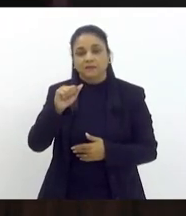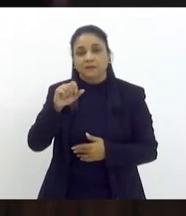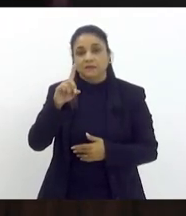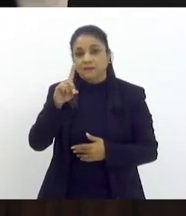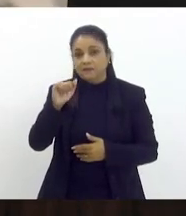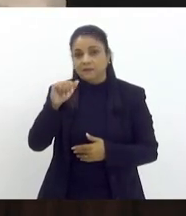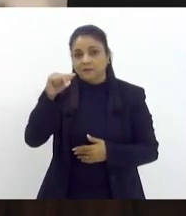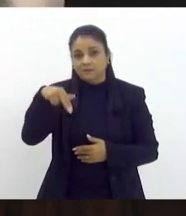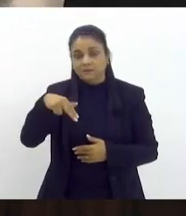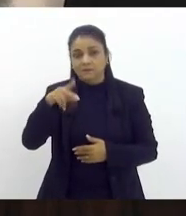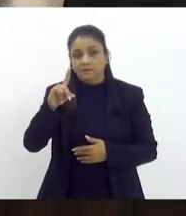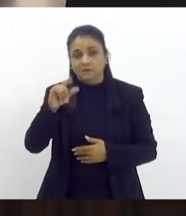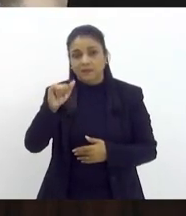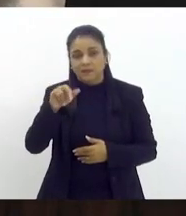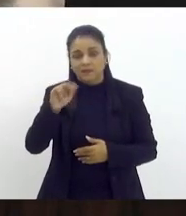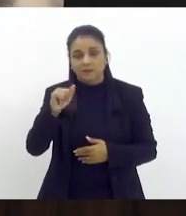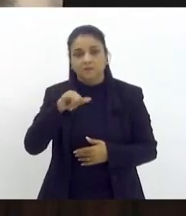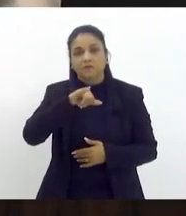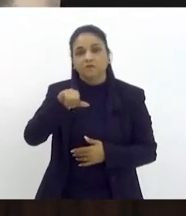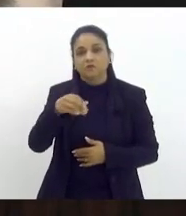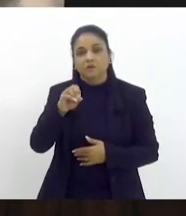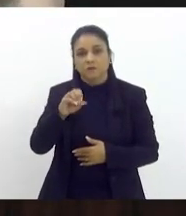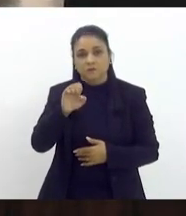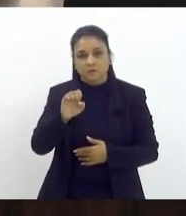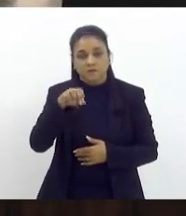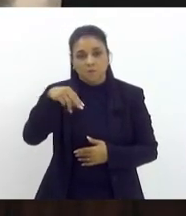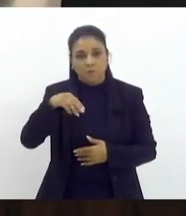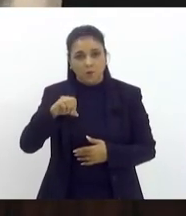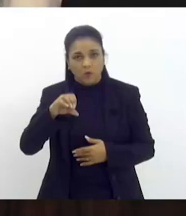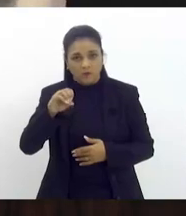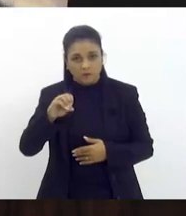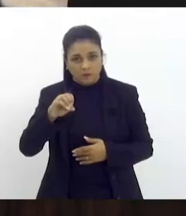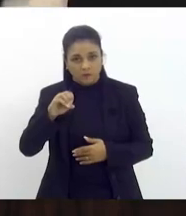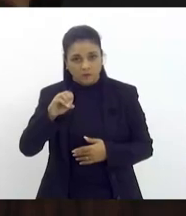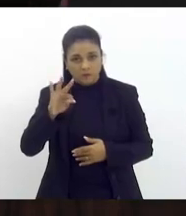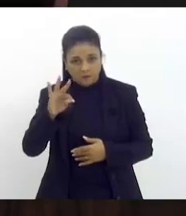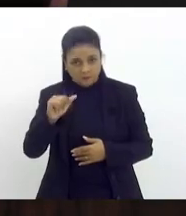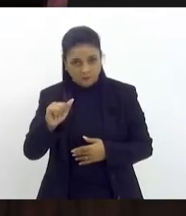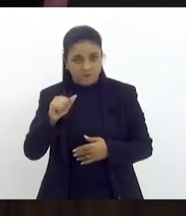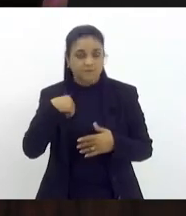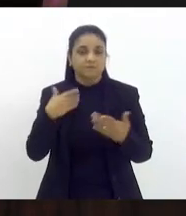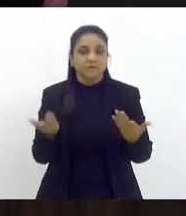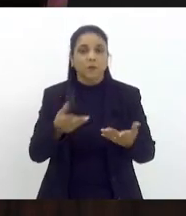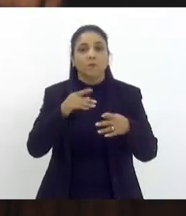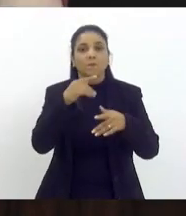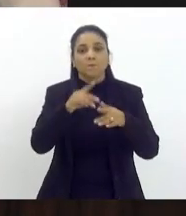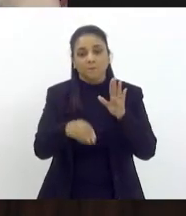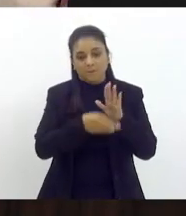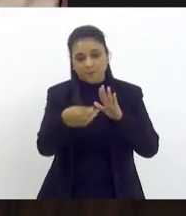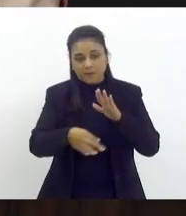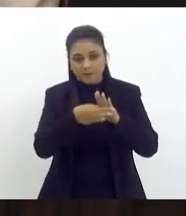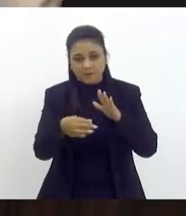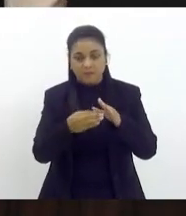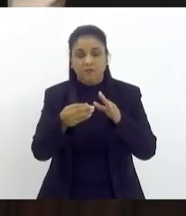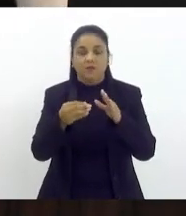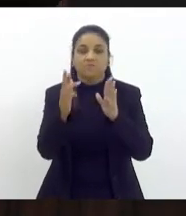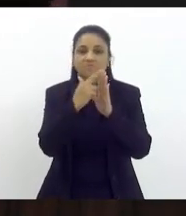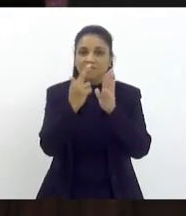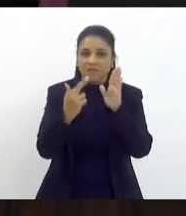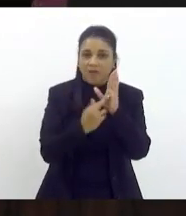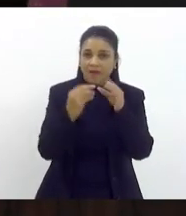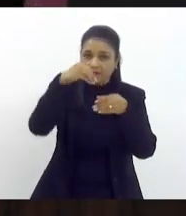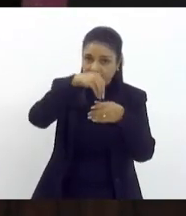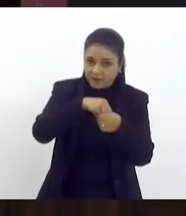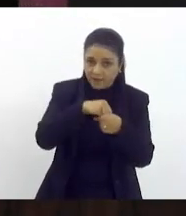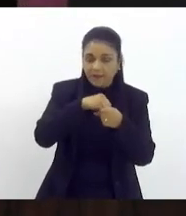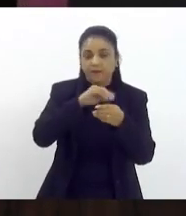parecer das condições da comissão de normas internas e proposições externas para emitir parecer pela comissão de nomes internos proposições externas